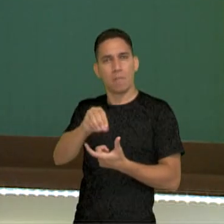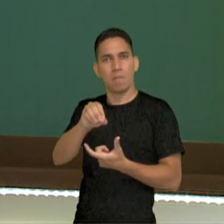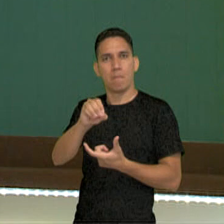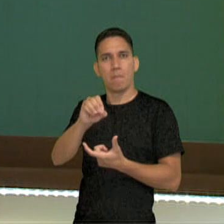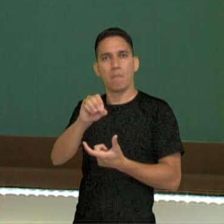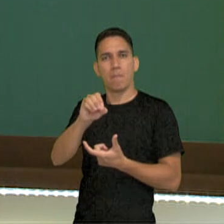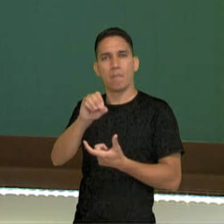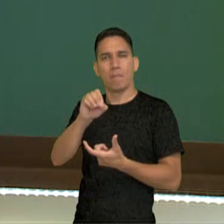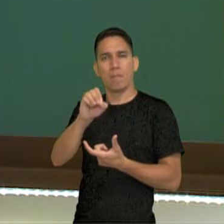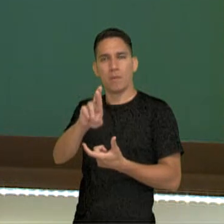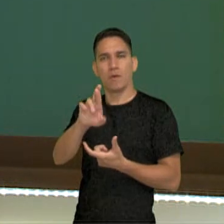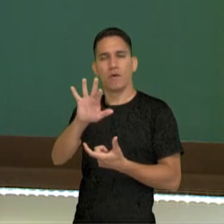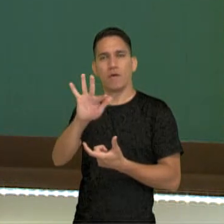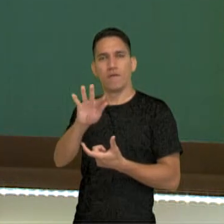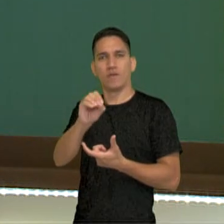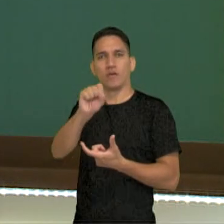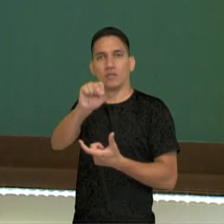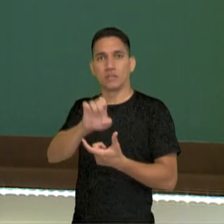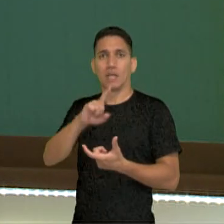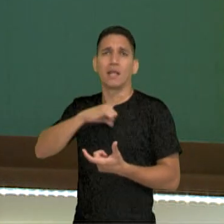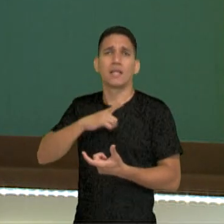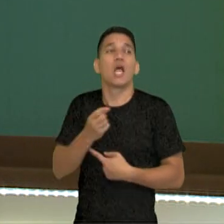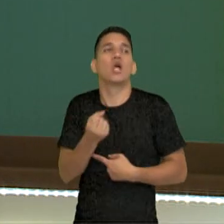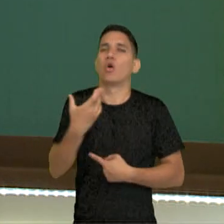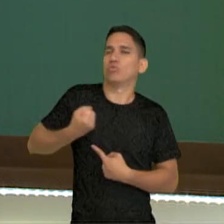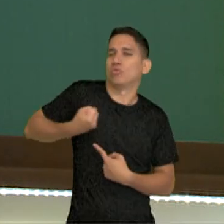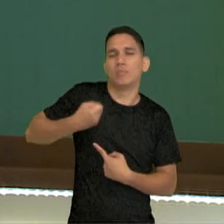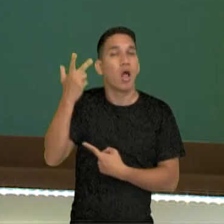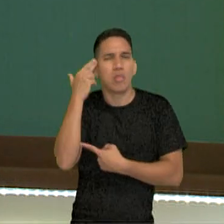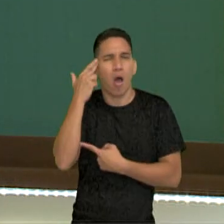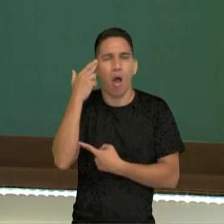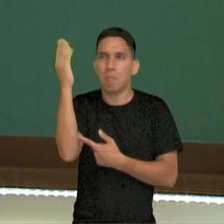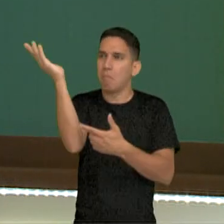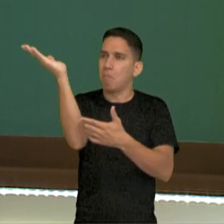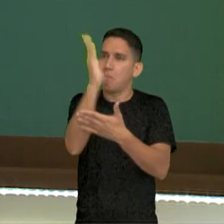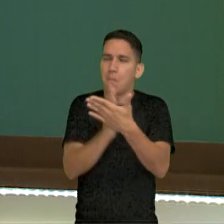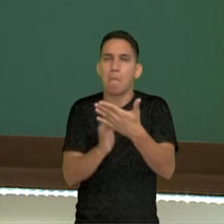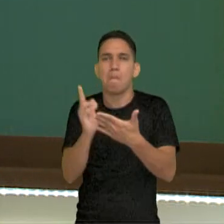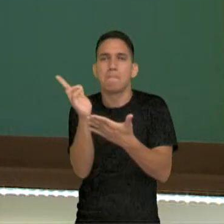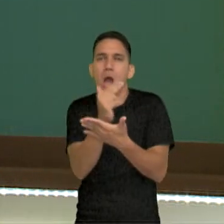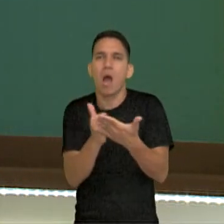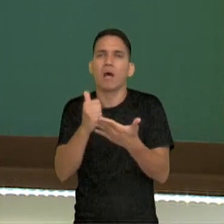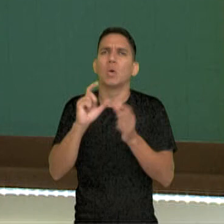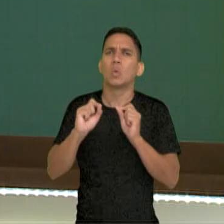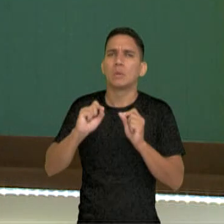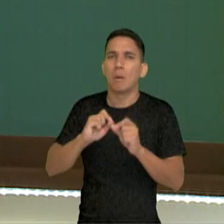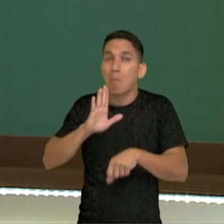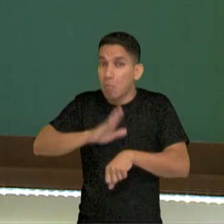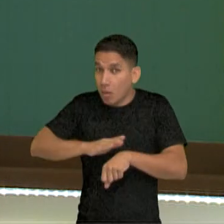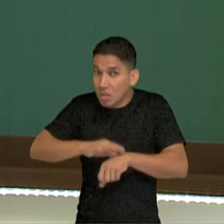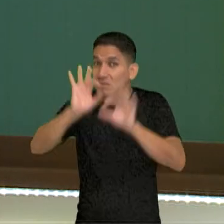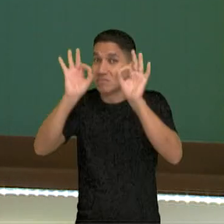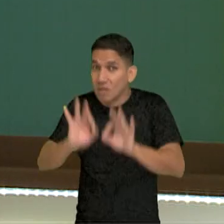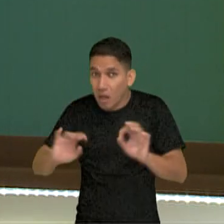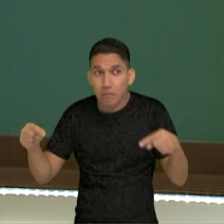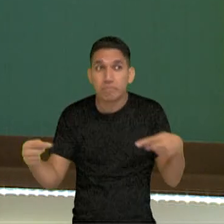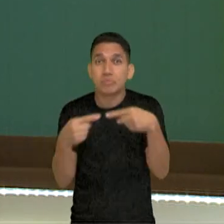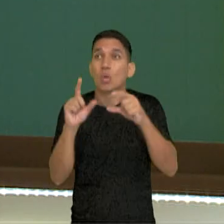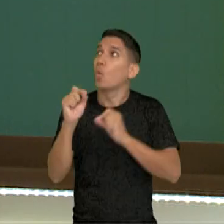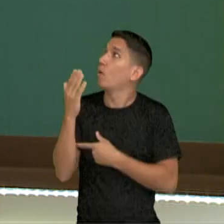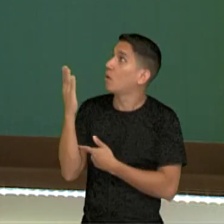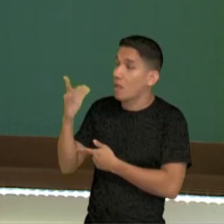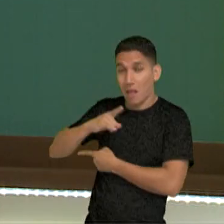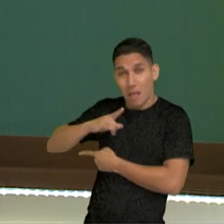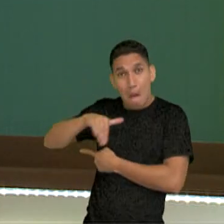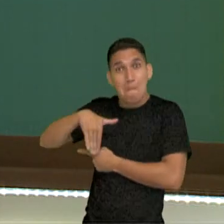de habitantes, né? Numa forma normal, vamos dizer, do mapa. E quando eu emprego a anamorfose ali, eu vejo as áreas de